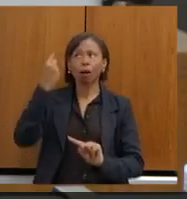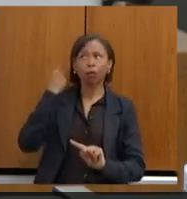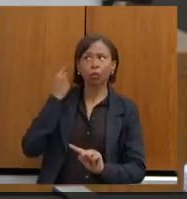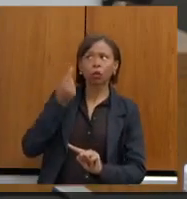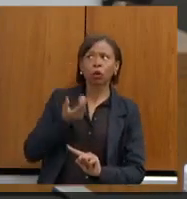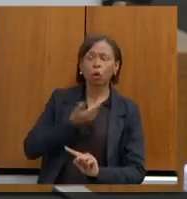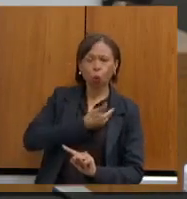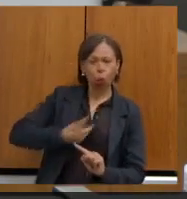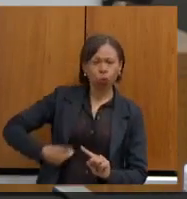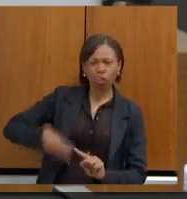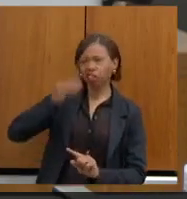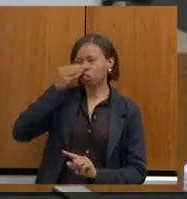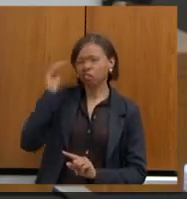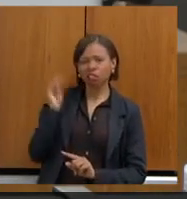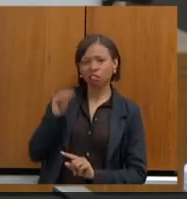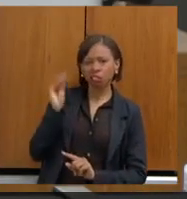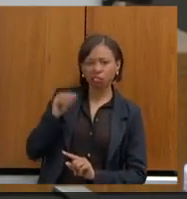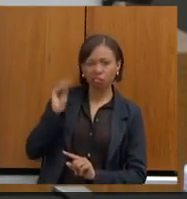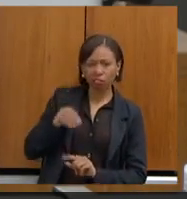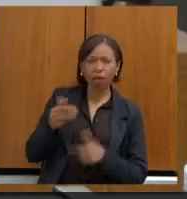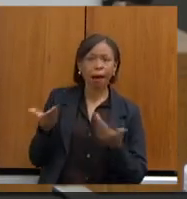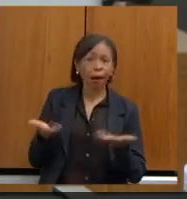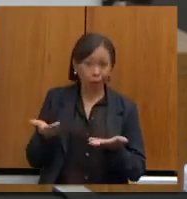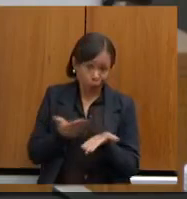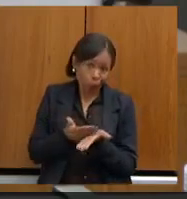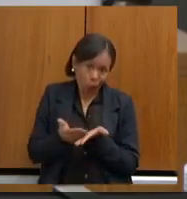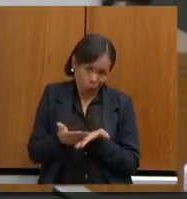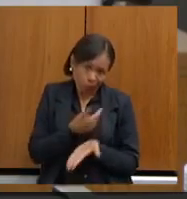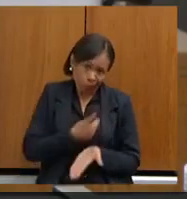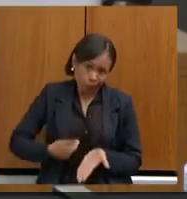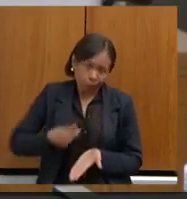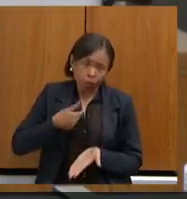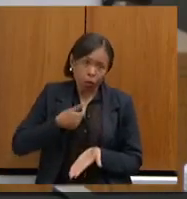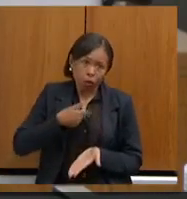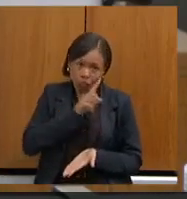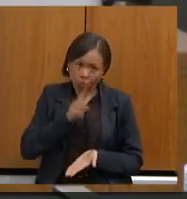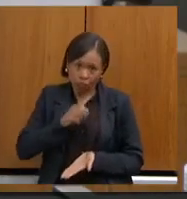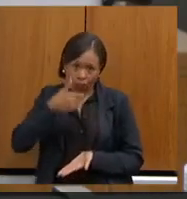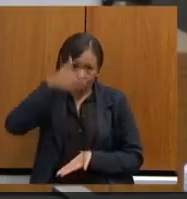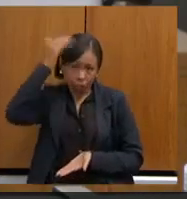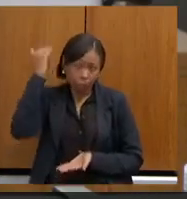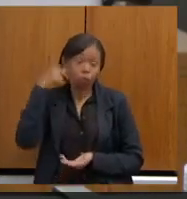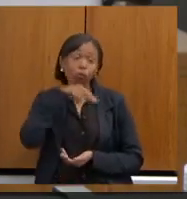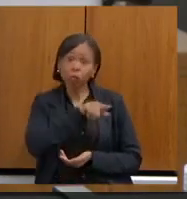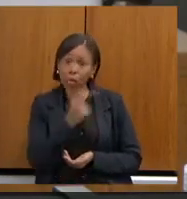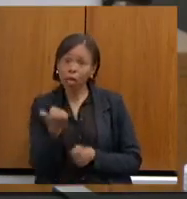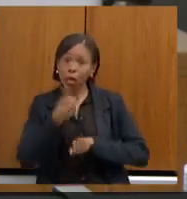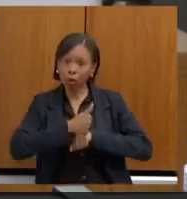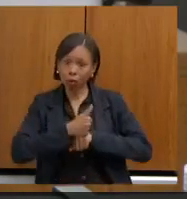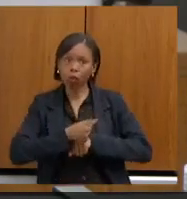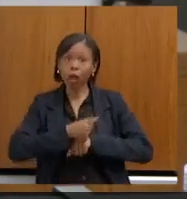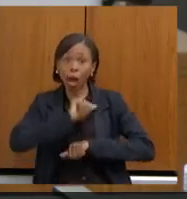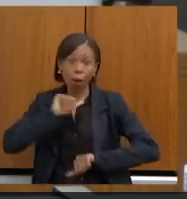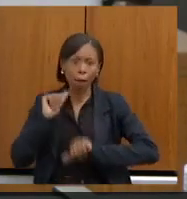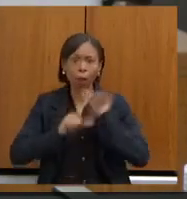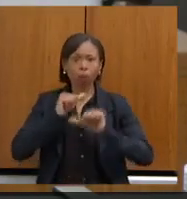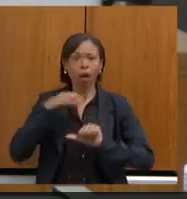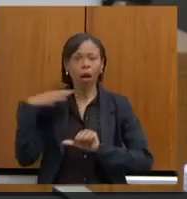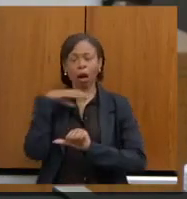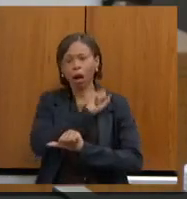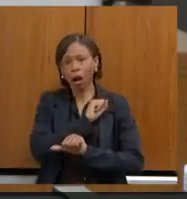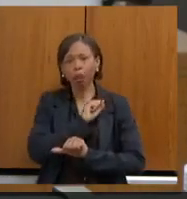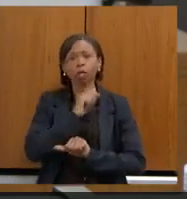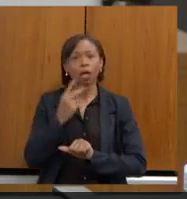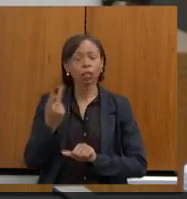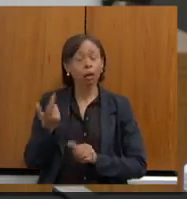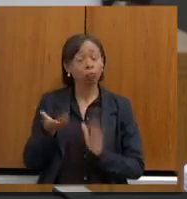nesse mês do governo Romeu Zema E desde que o senhor entrou também foi uma coisa que foi rapidamente sua nada nessa política de valorização